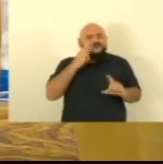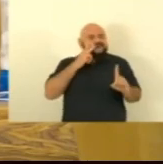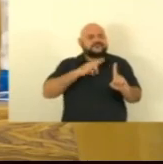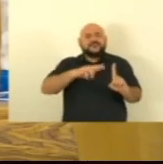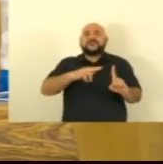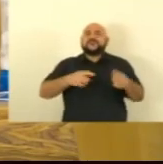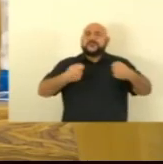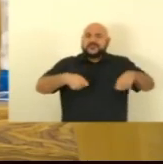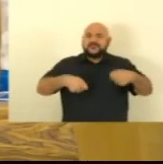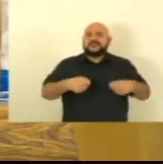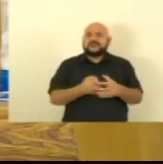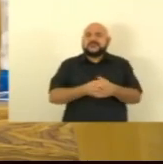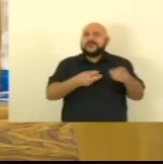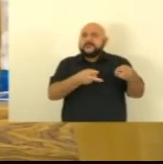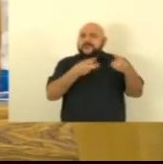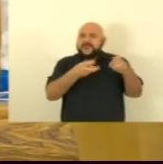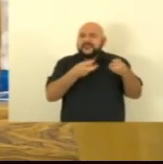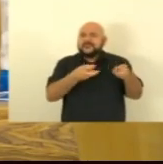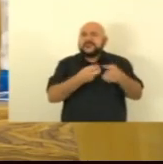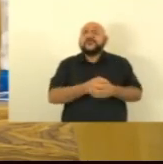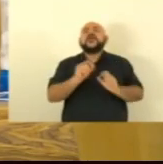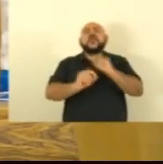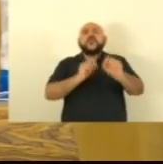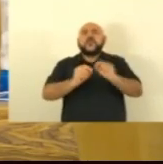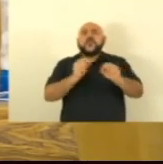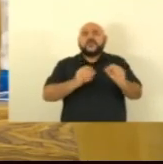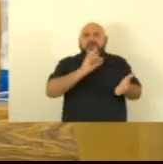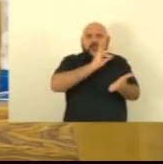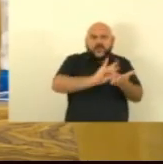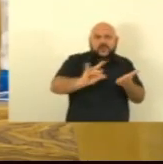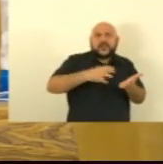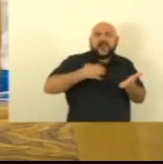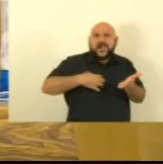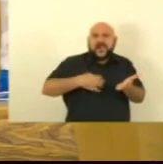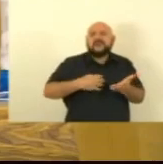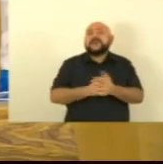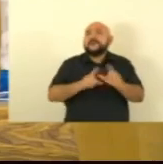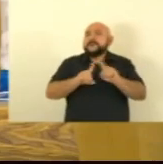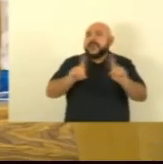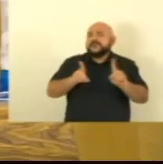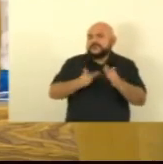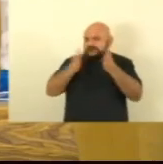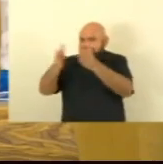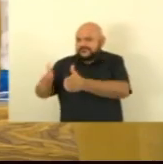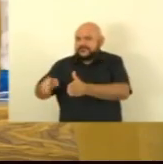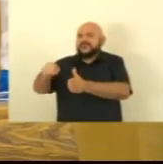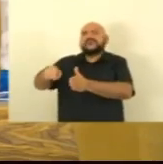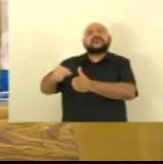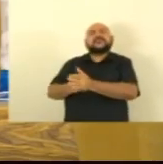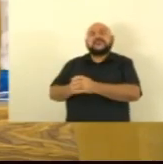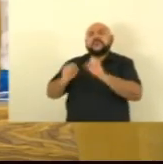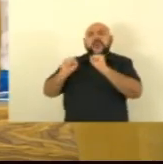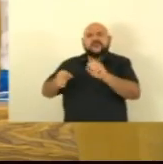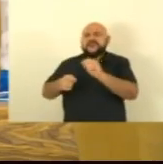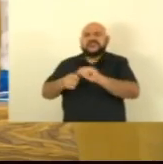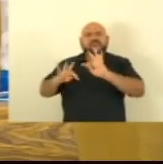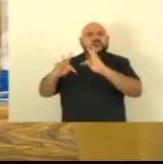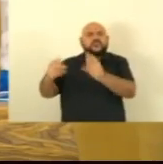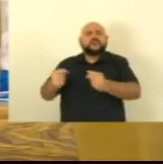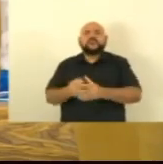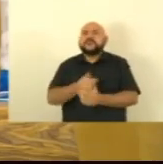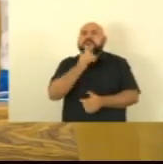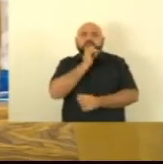enquadrado como ódio e terrorismo, enquanto o outro tem a liberdade de fazer os maiores absurdos: fechar a rodovia,